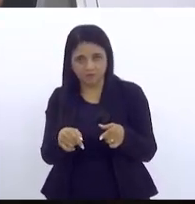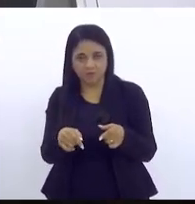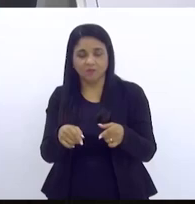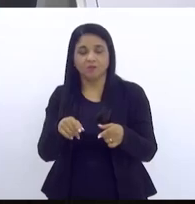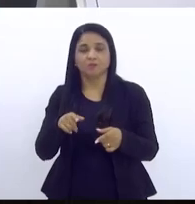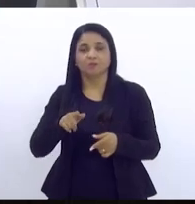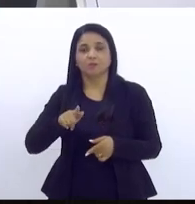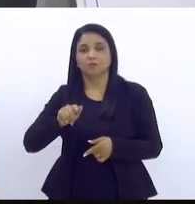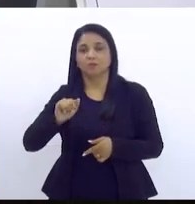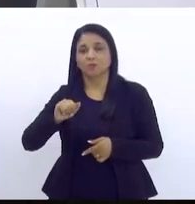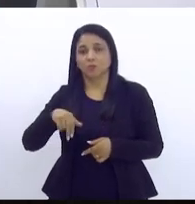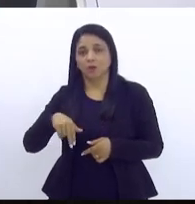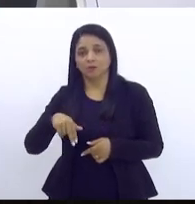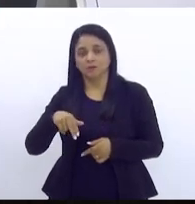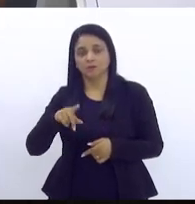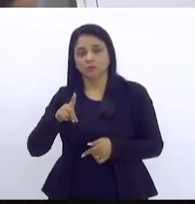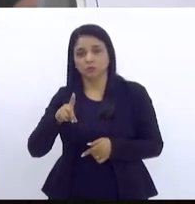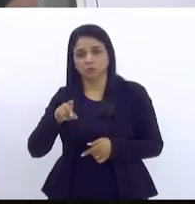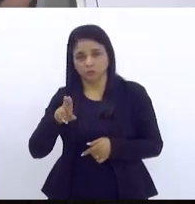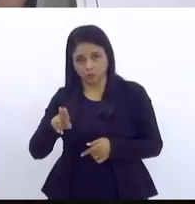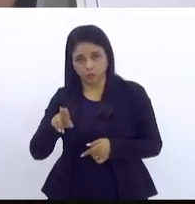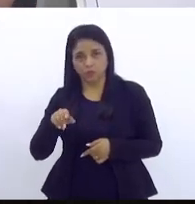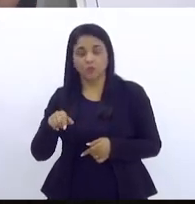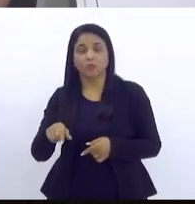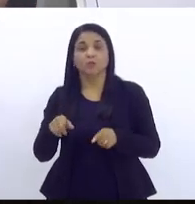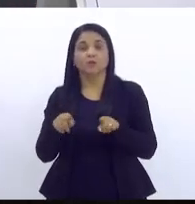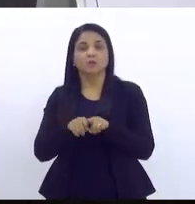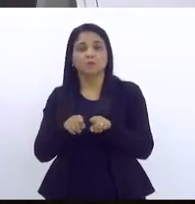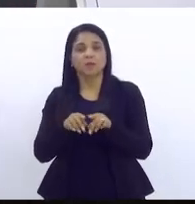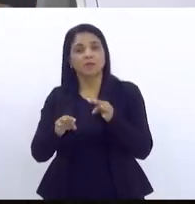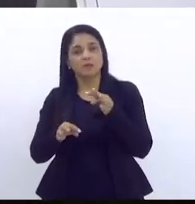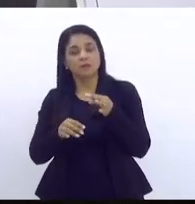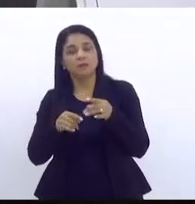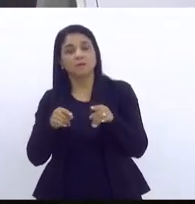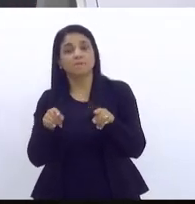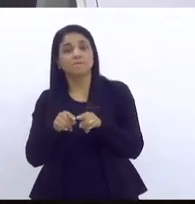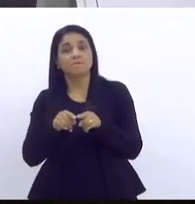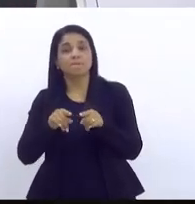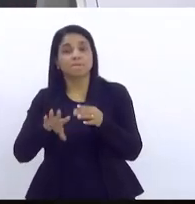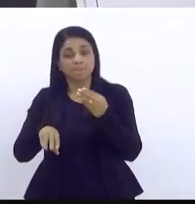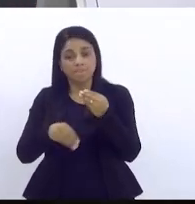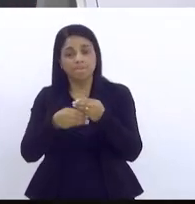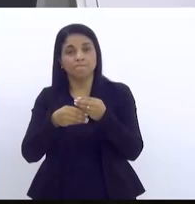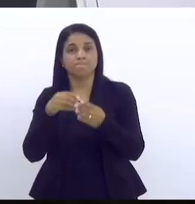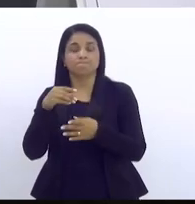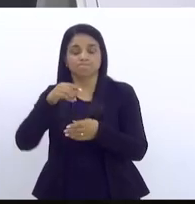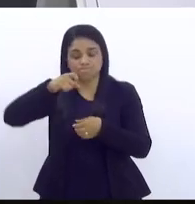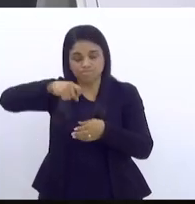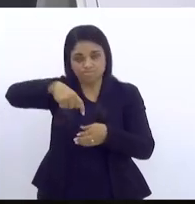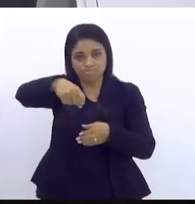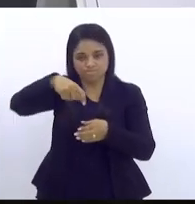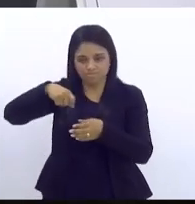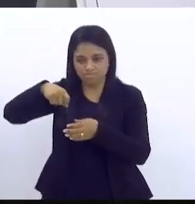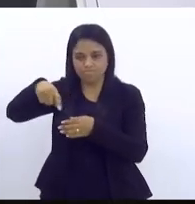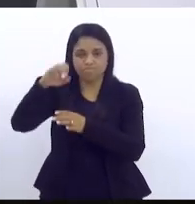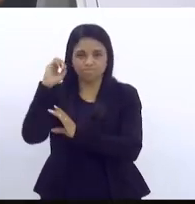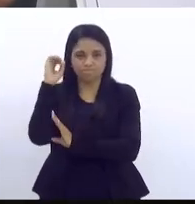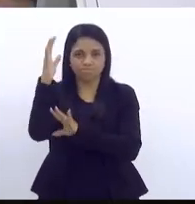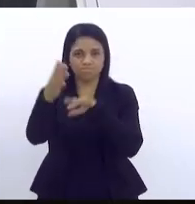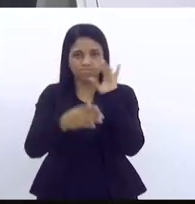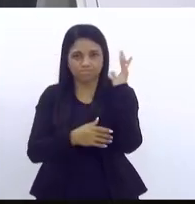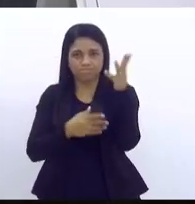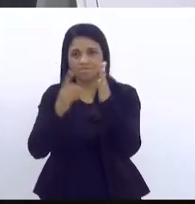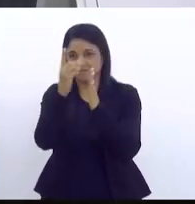Guandu Ah nesse ataque também estamos tratando da questão da recomposição dos danos ambientais que em todas as últimas décadas foram